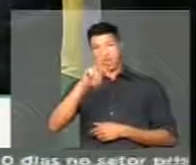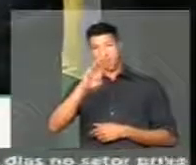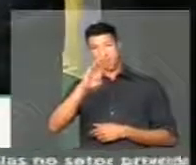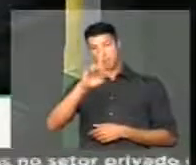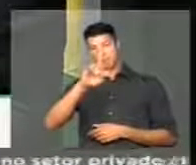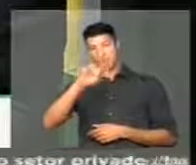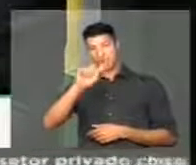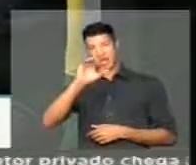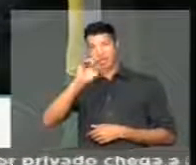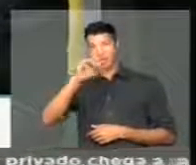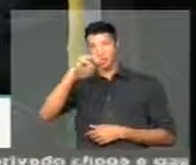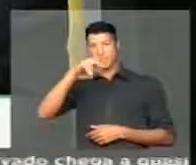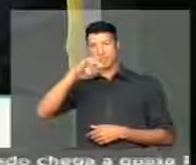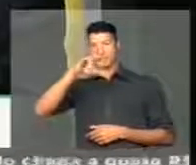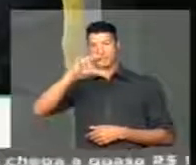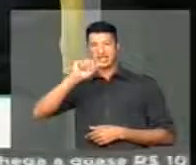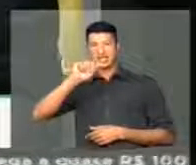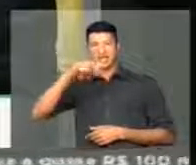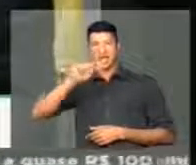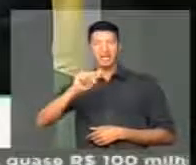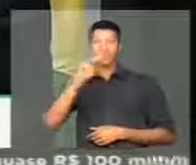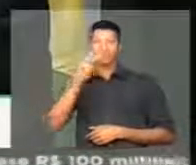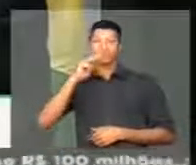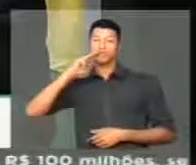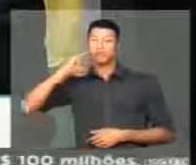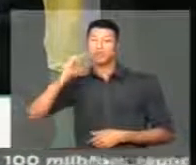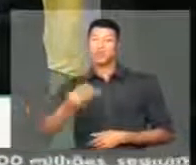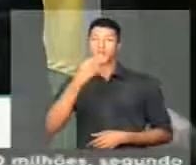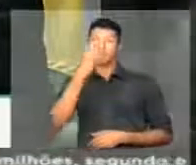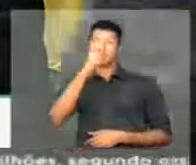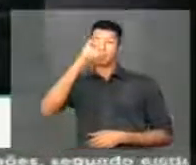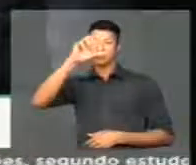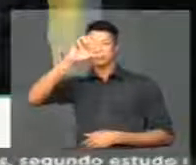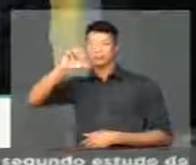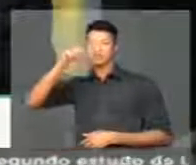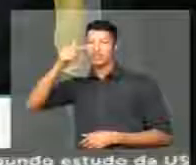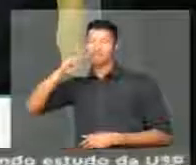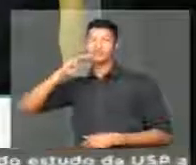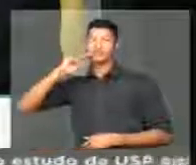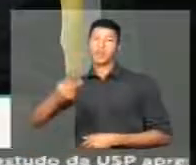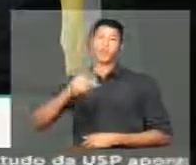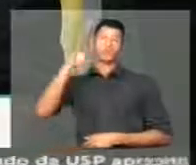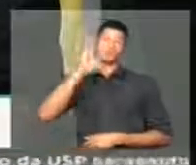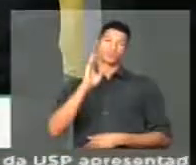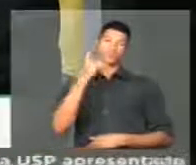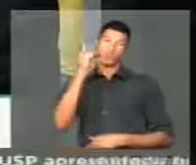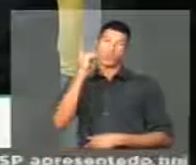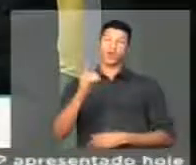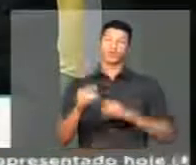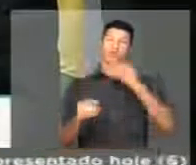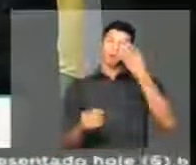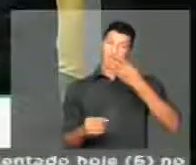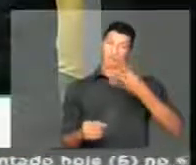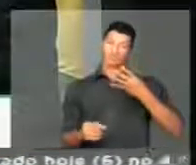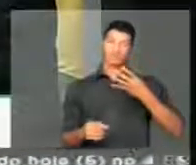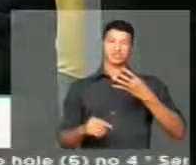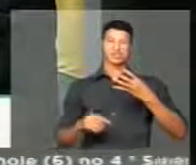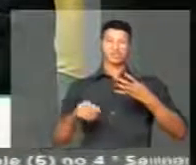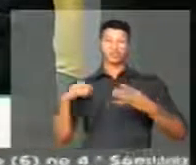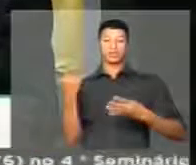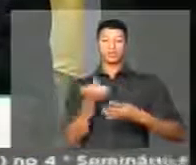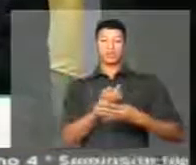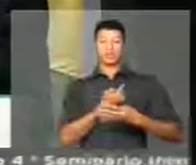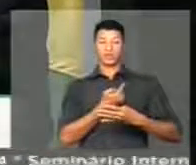Dominicana, 2 bilhões e 597 milhões de dólares. A quarta, a